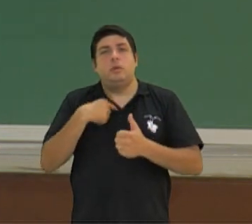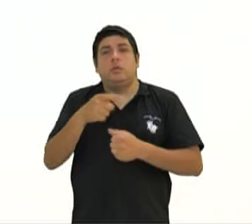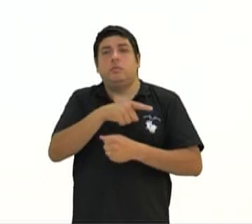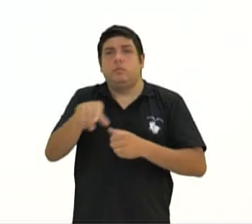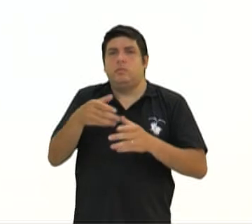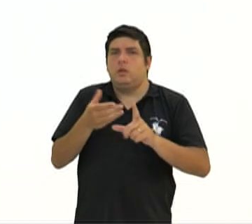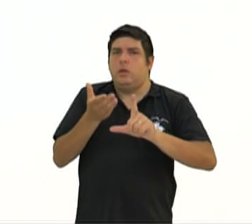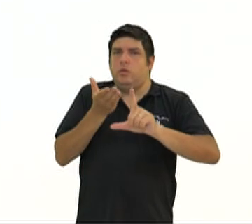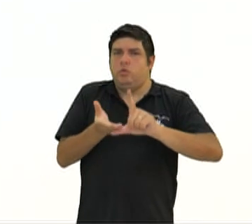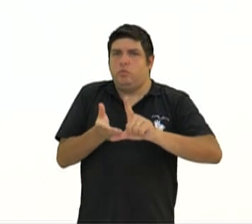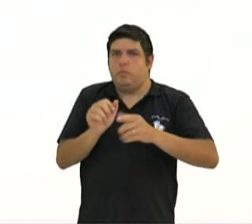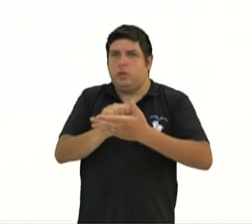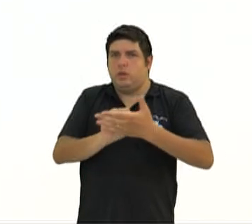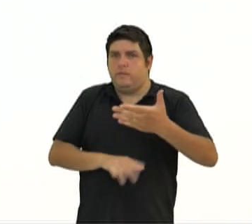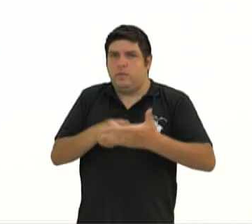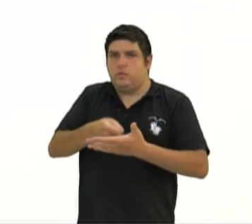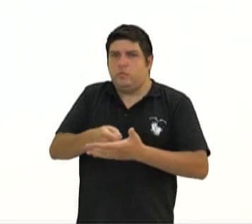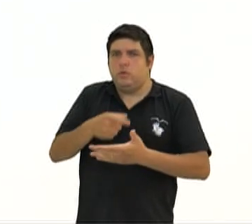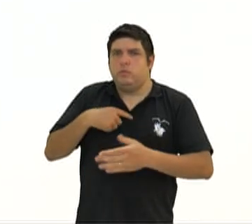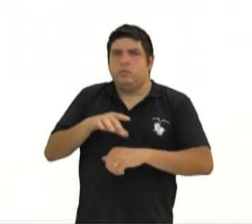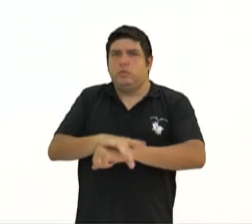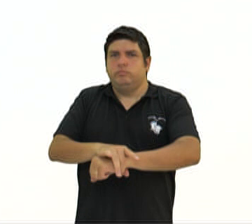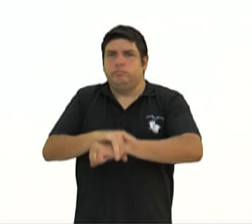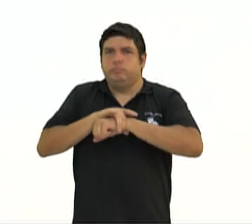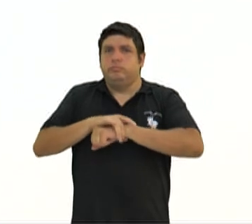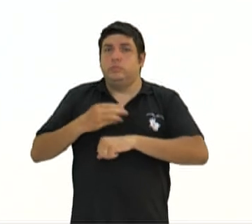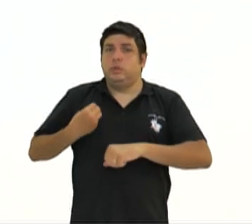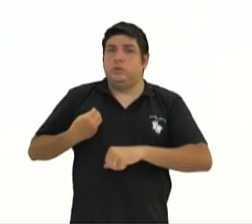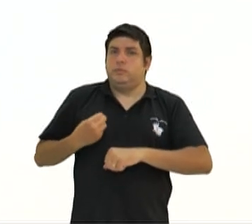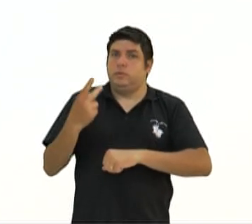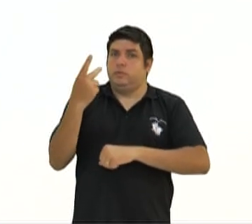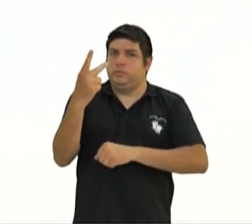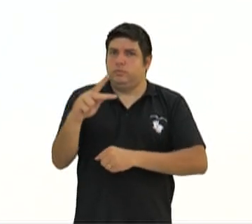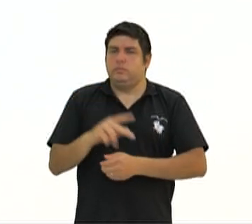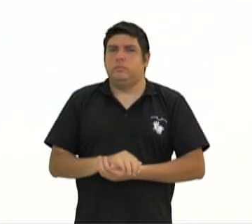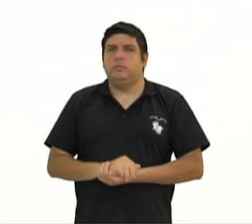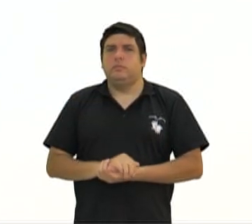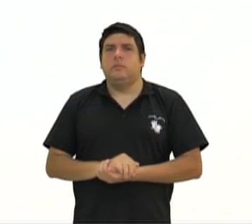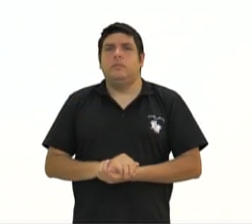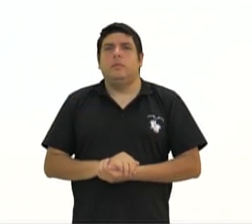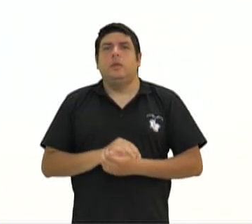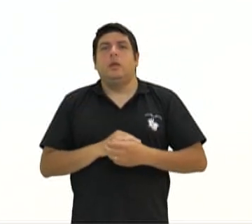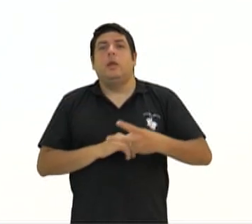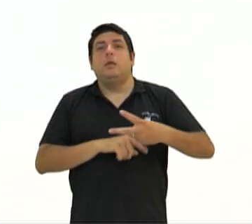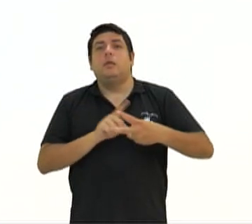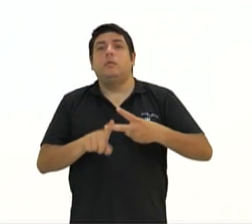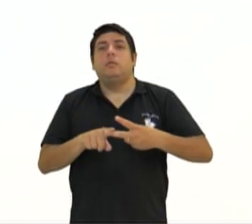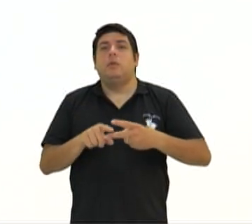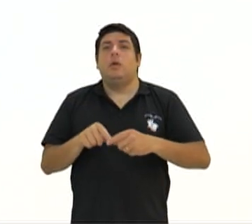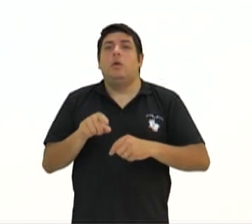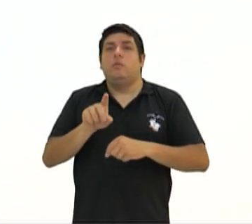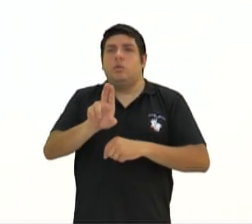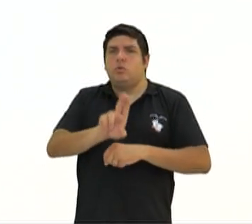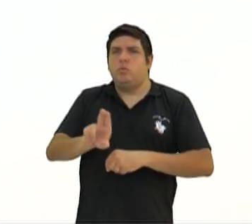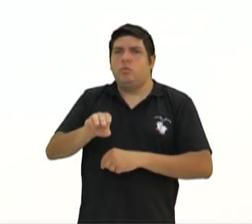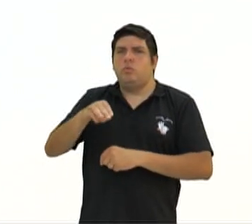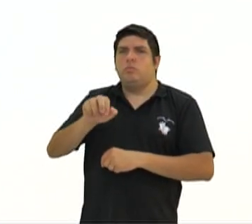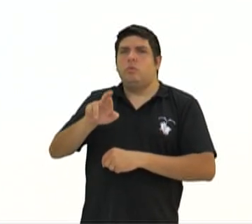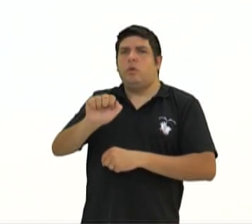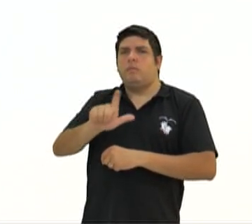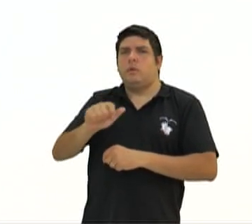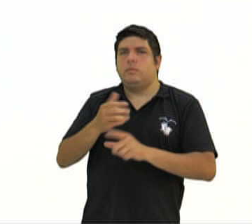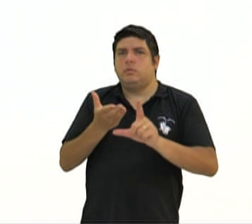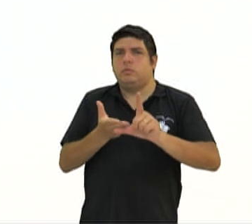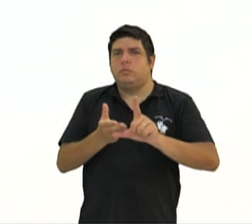atividade obrigatória para poder garantir a presença de vocês lá na plataforma, não esqueçam de realizá-la. Pessoal, usando o mural, à vontade aí para